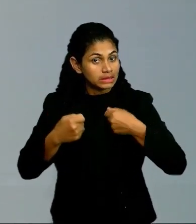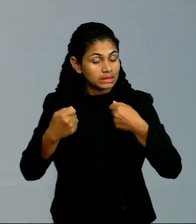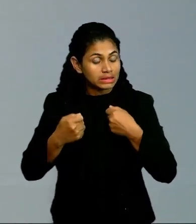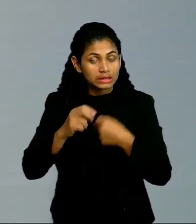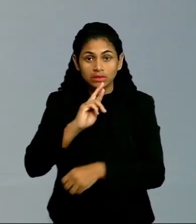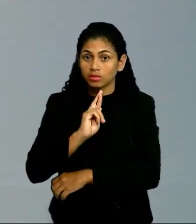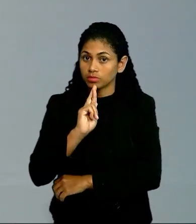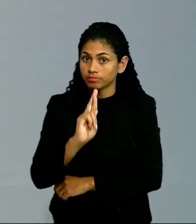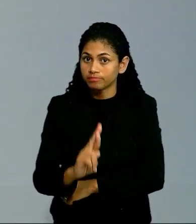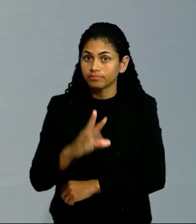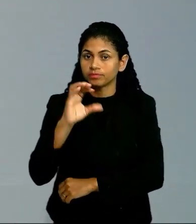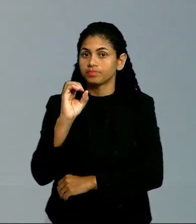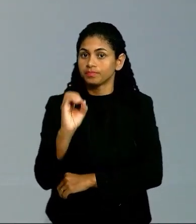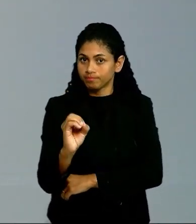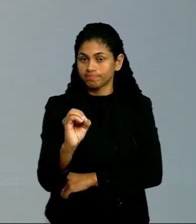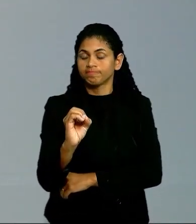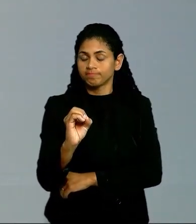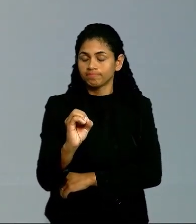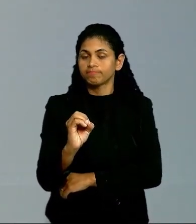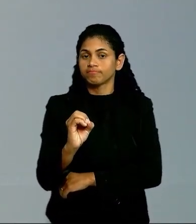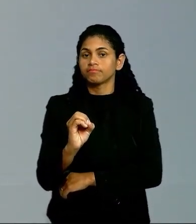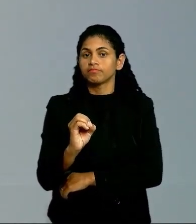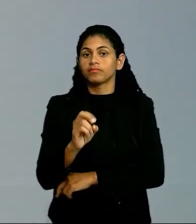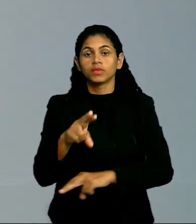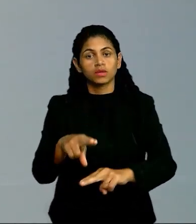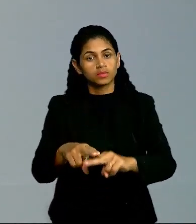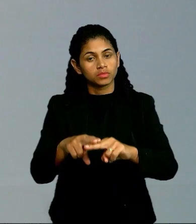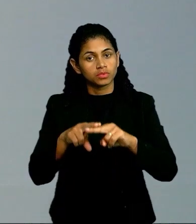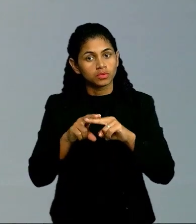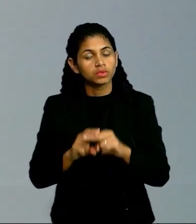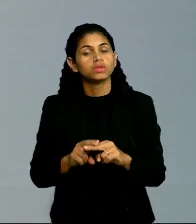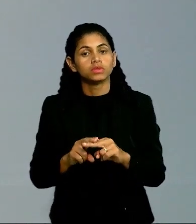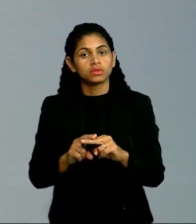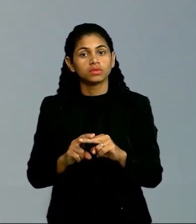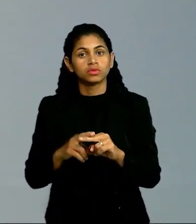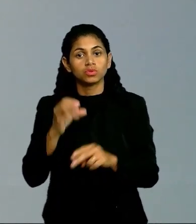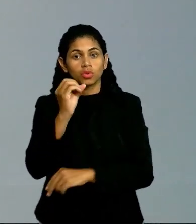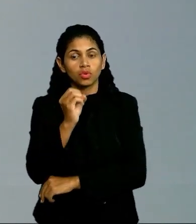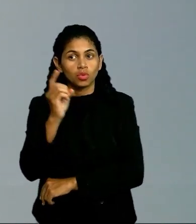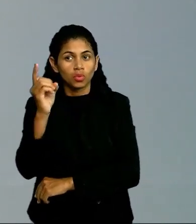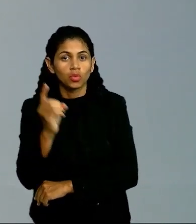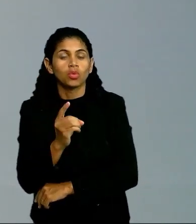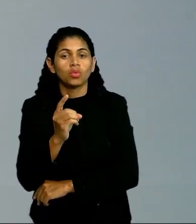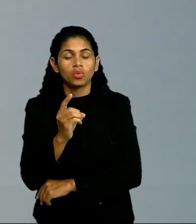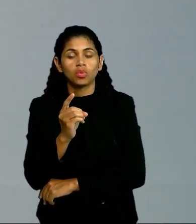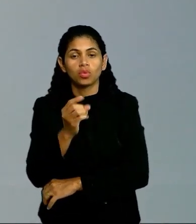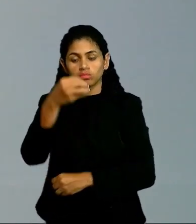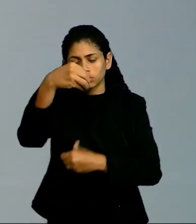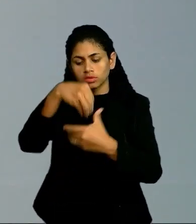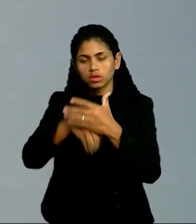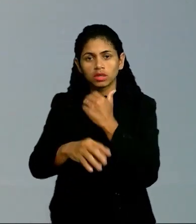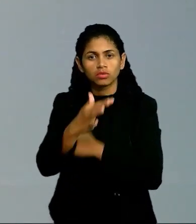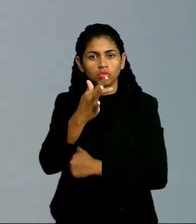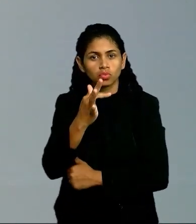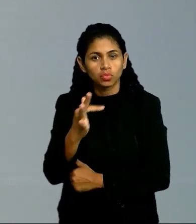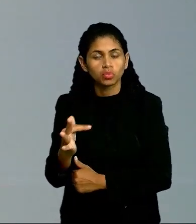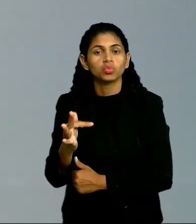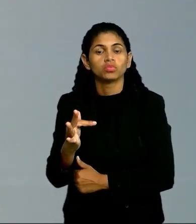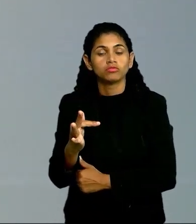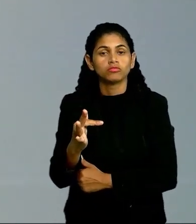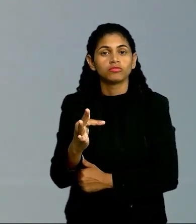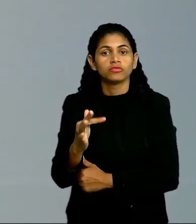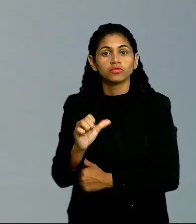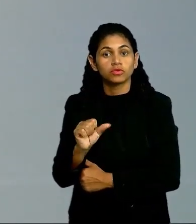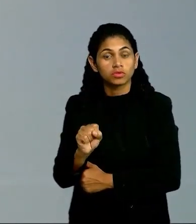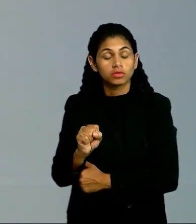Por isso que o fósforo no ácido fosfórico ele é mais 5. Ah, professor, então o fósforo sempre vai ser mais